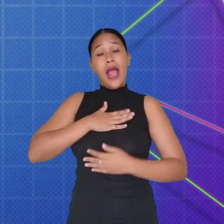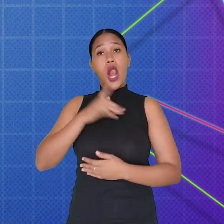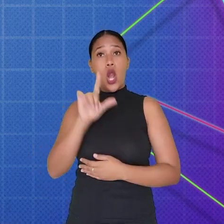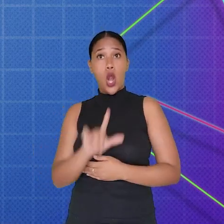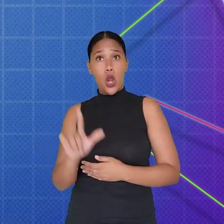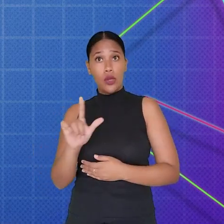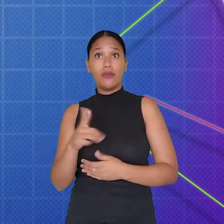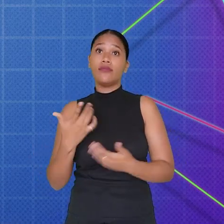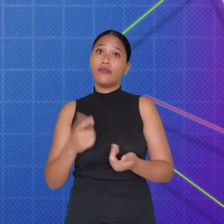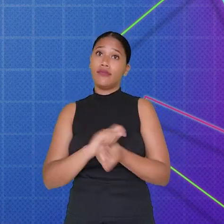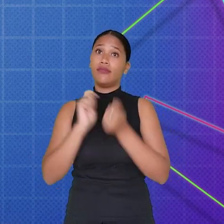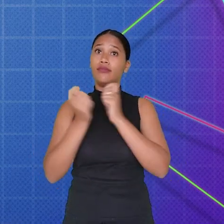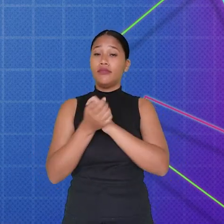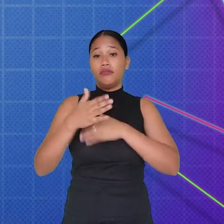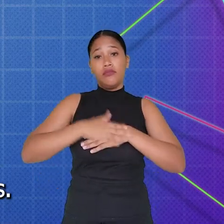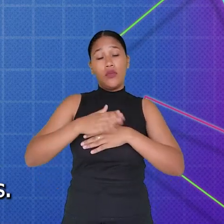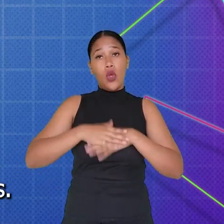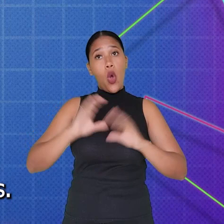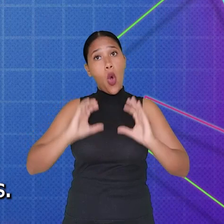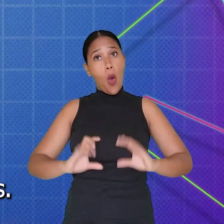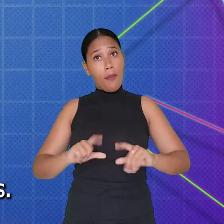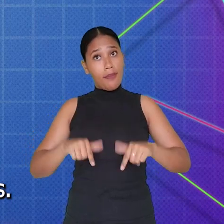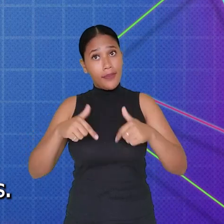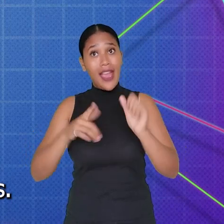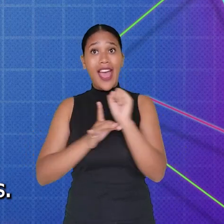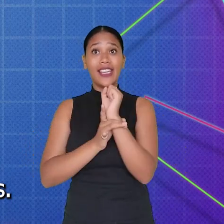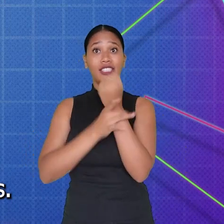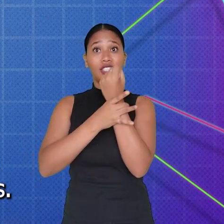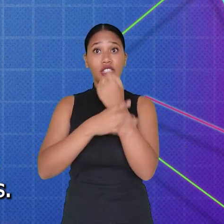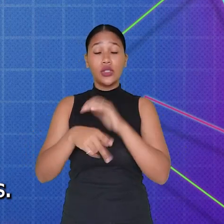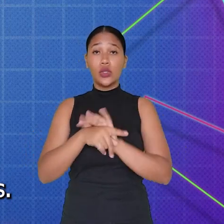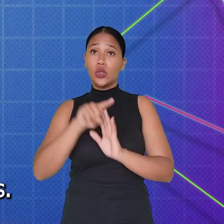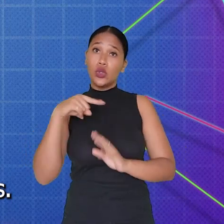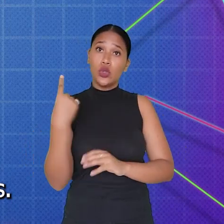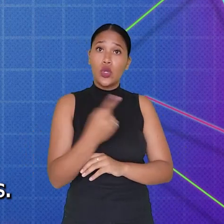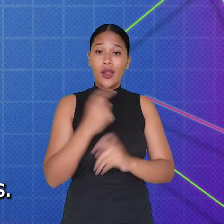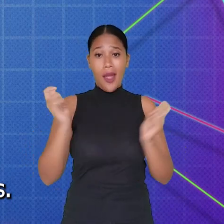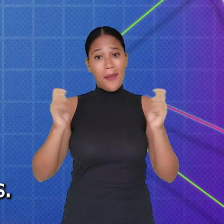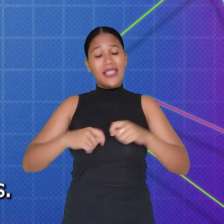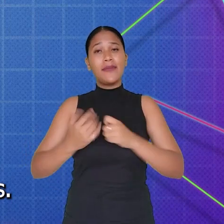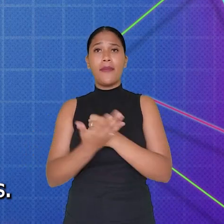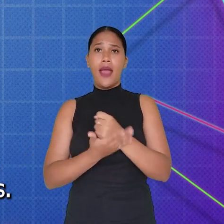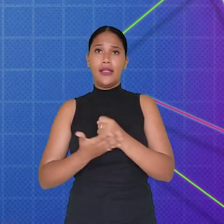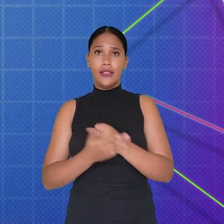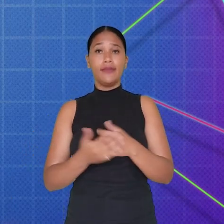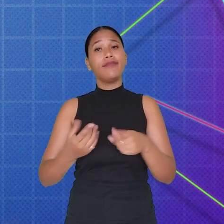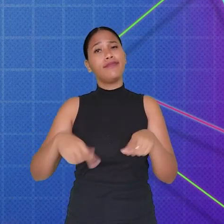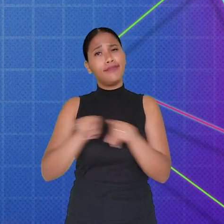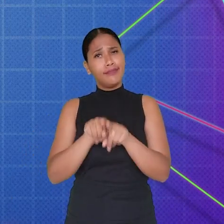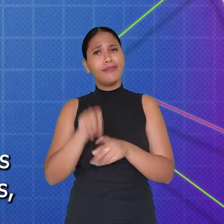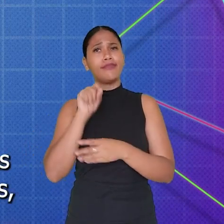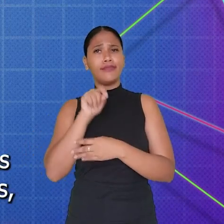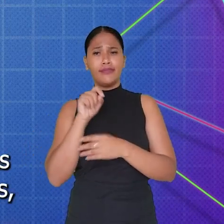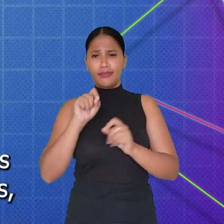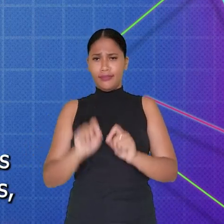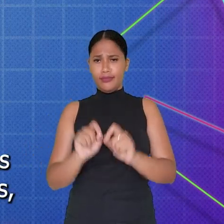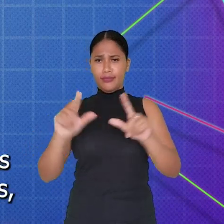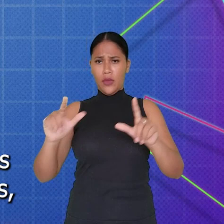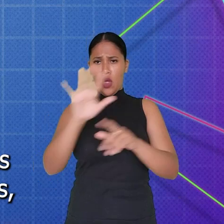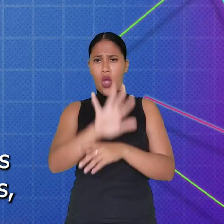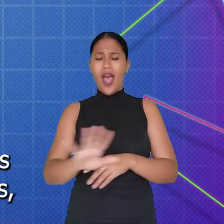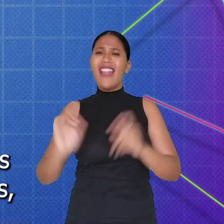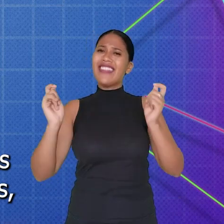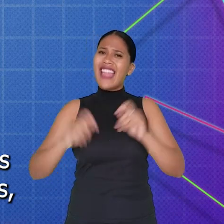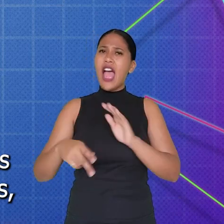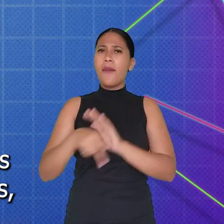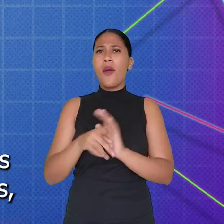lógica e o seu próprio comportamento, garantindo que todos os personagens tenham as mesmas capacidades básicas. Além disso, as interfaces também podem